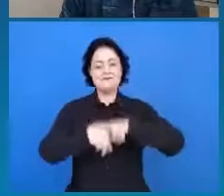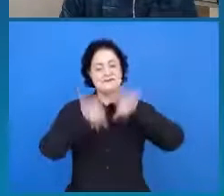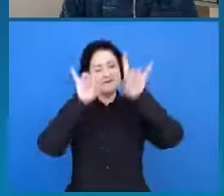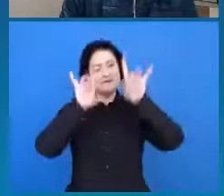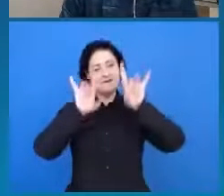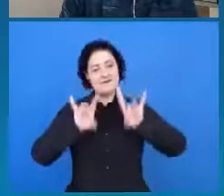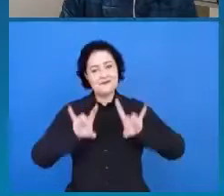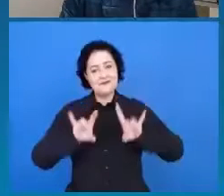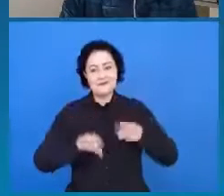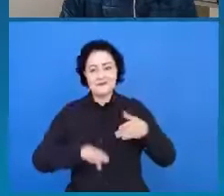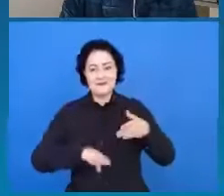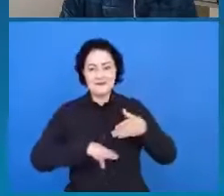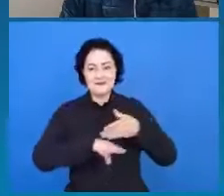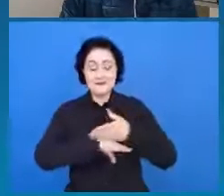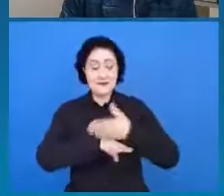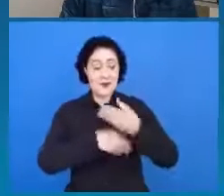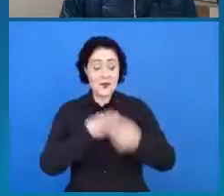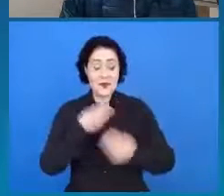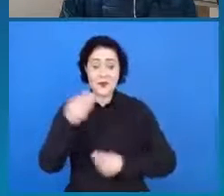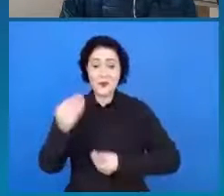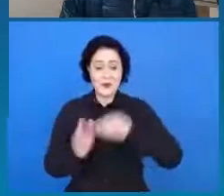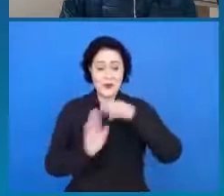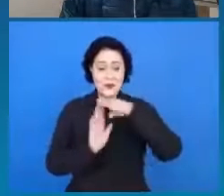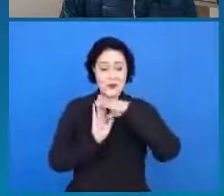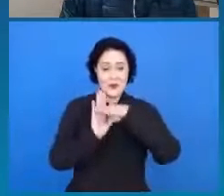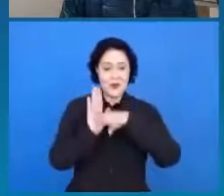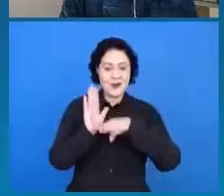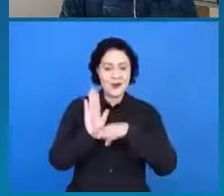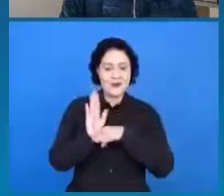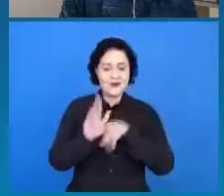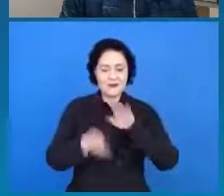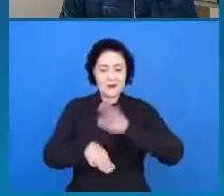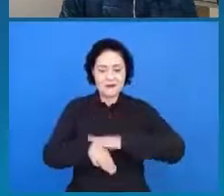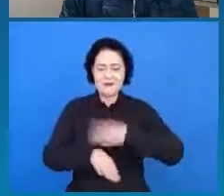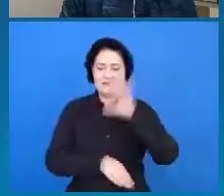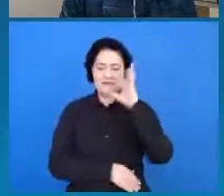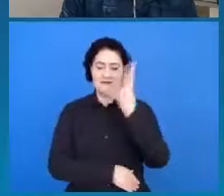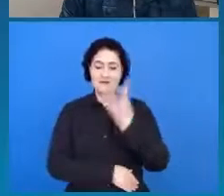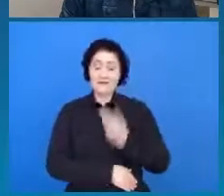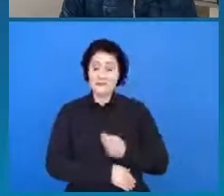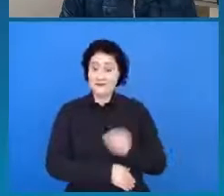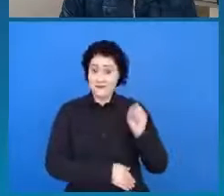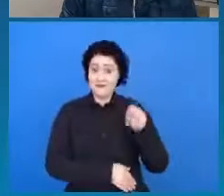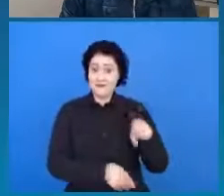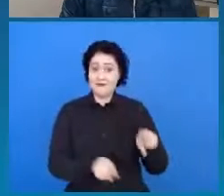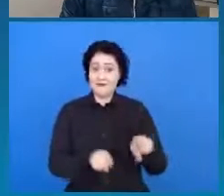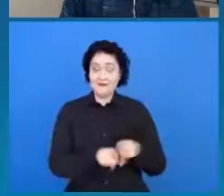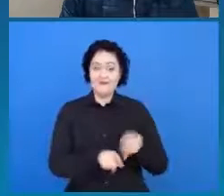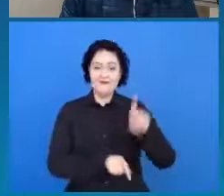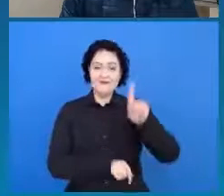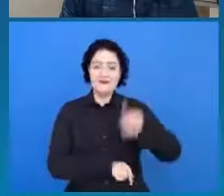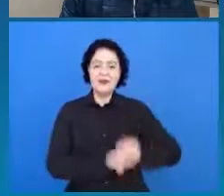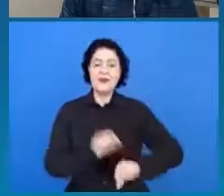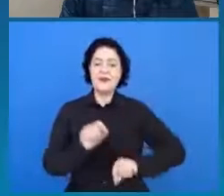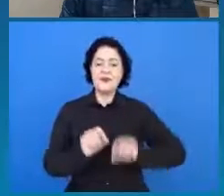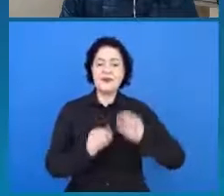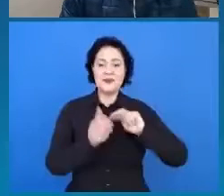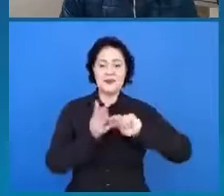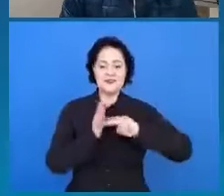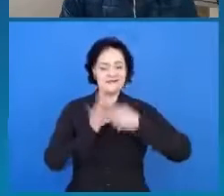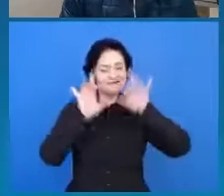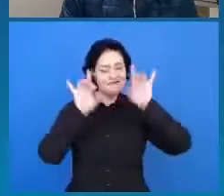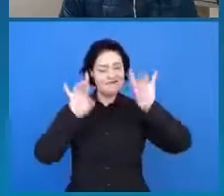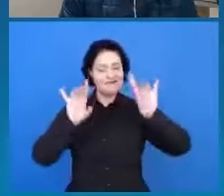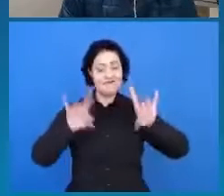especial o em como o programa em algum momento foi e para ele ou para ela